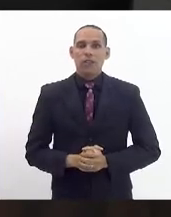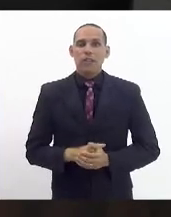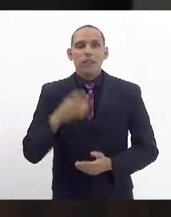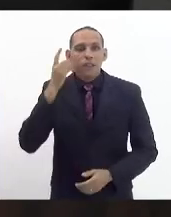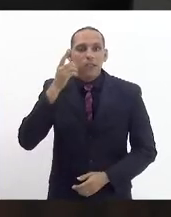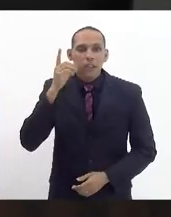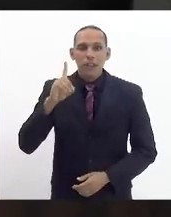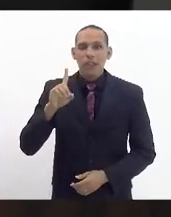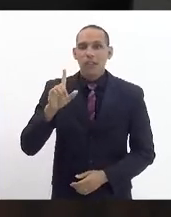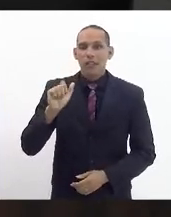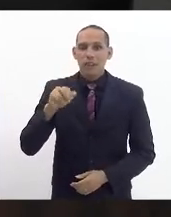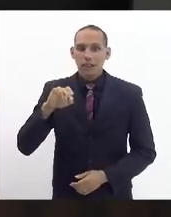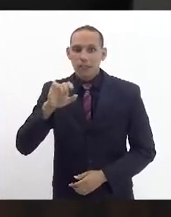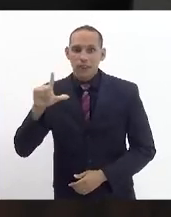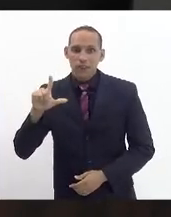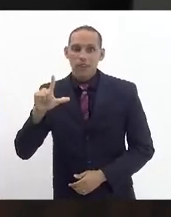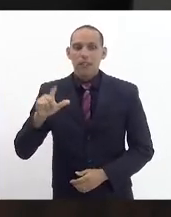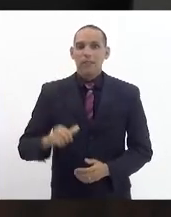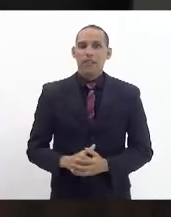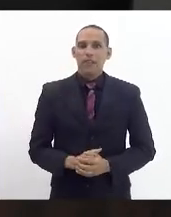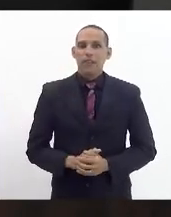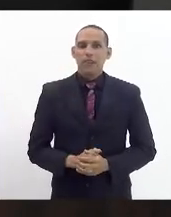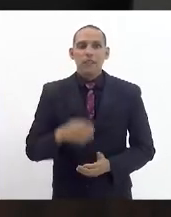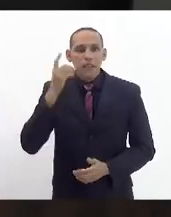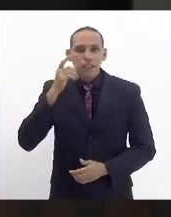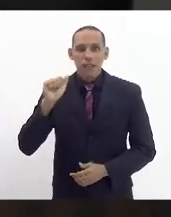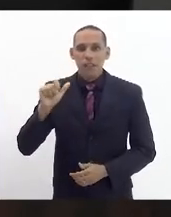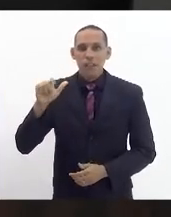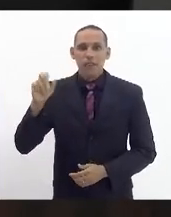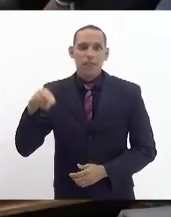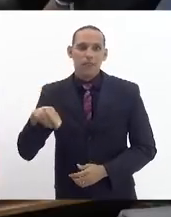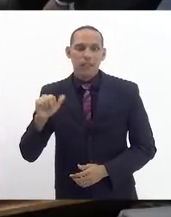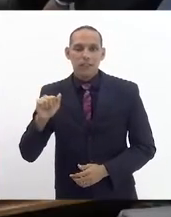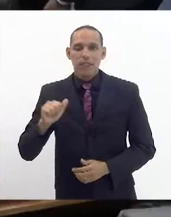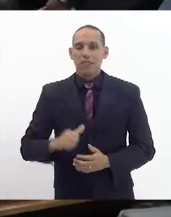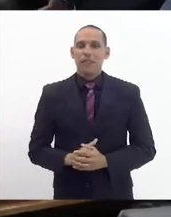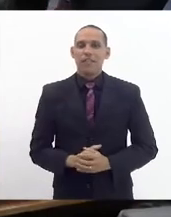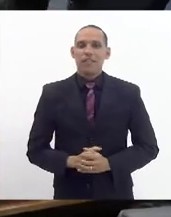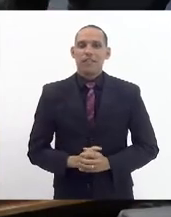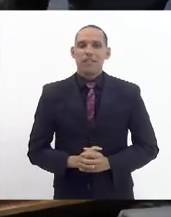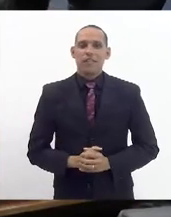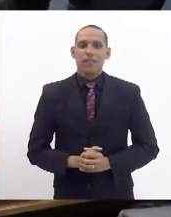Deputado Daniel Librelon. Deputada Lana Passos.